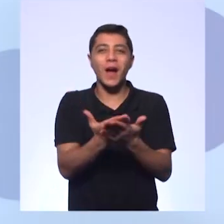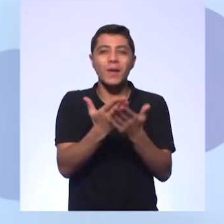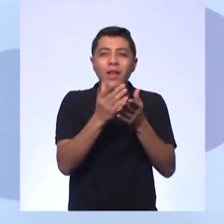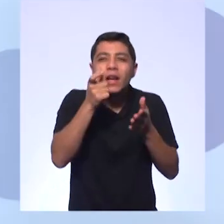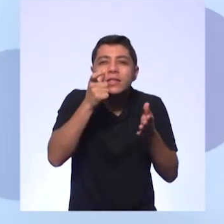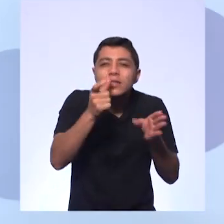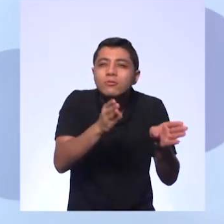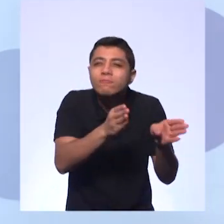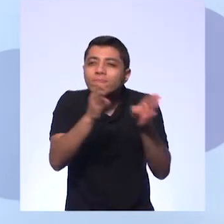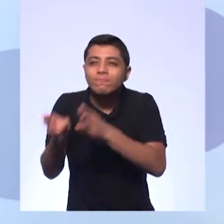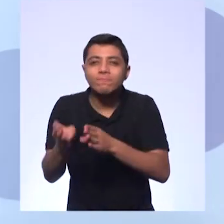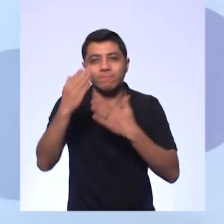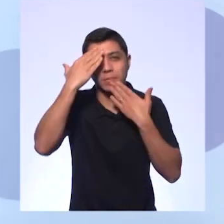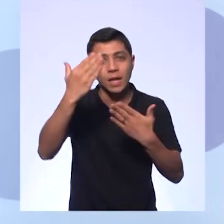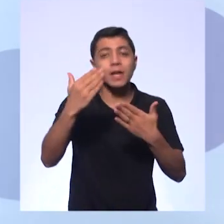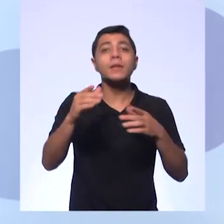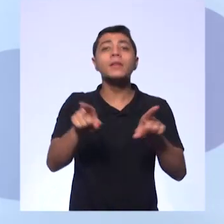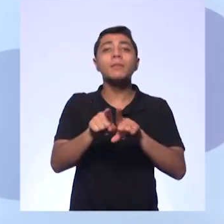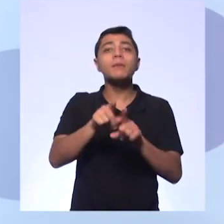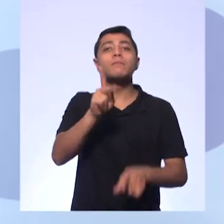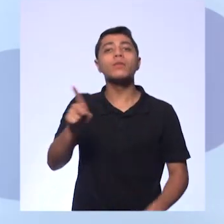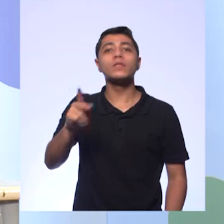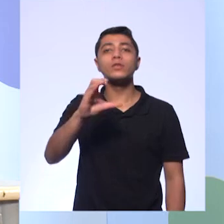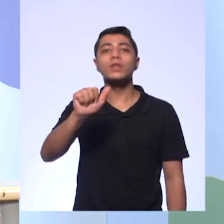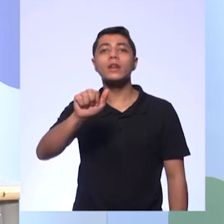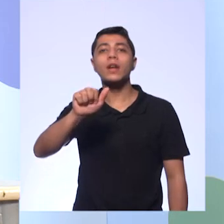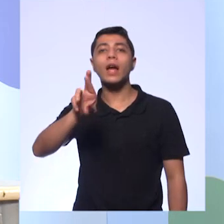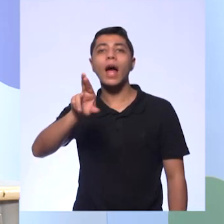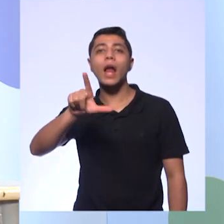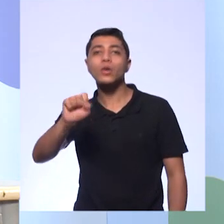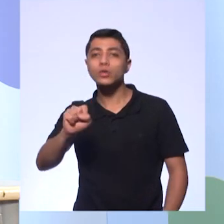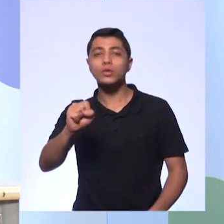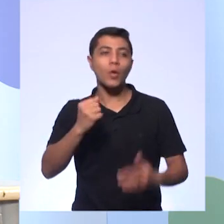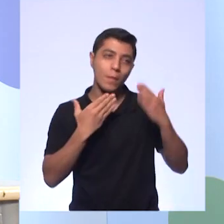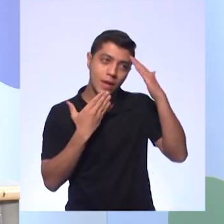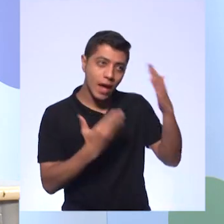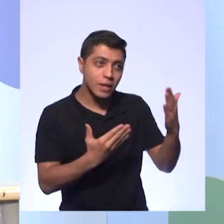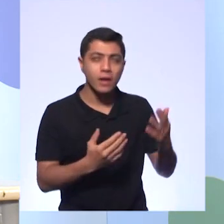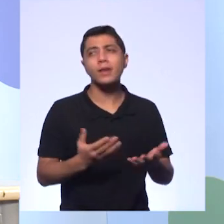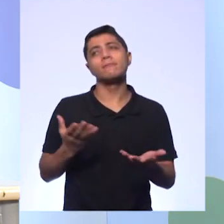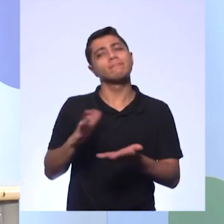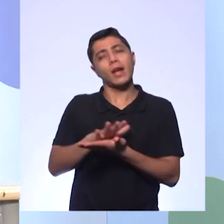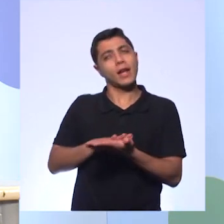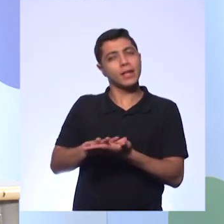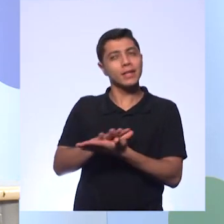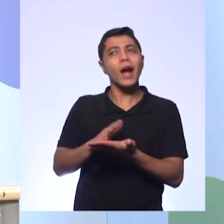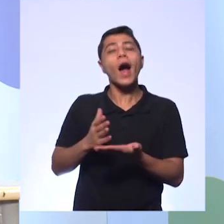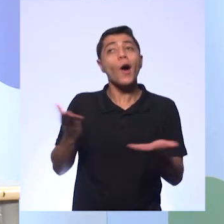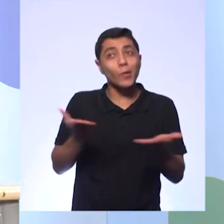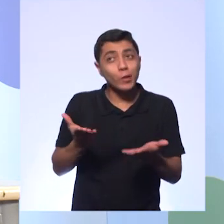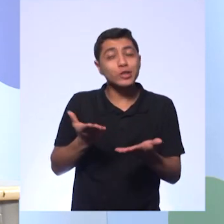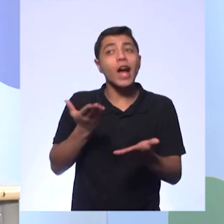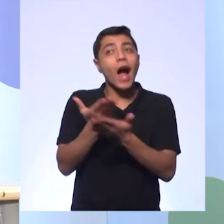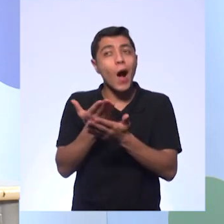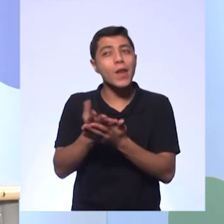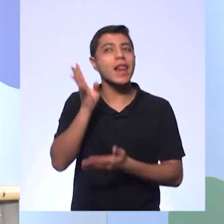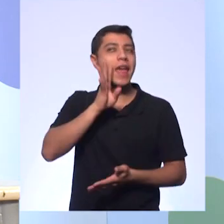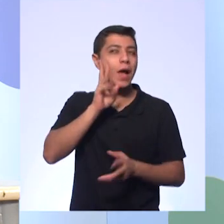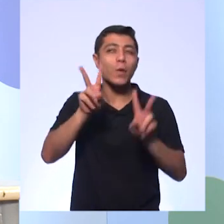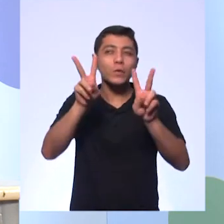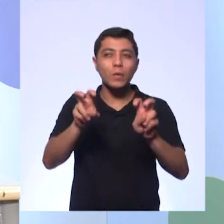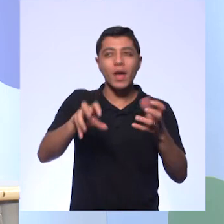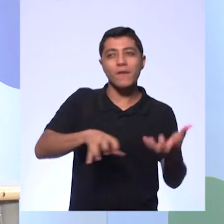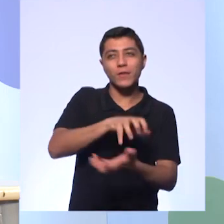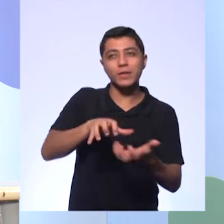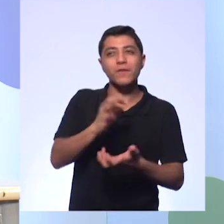de hoje. Professor Carlos, muito obrigada. Que isso, vamos lá, tava bem legal a aula sobre a Revolução Francesa, só que depois